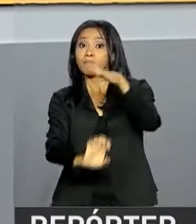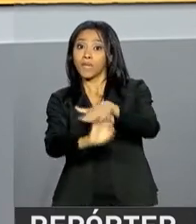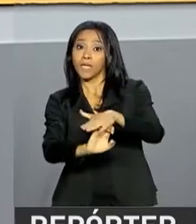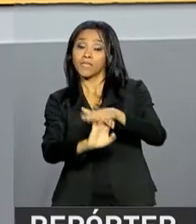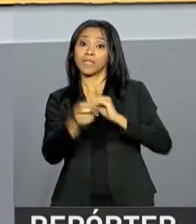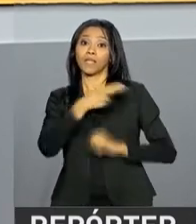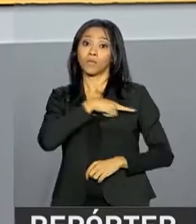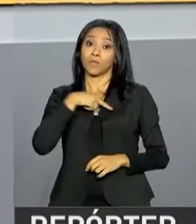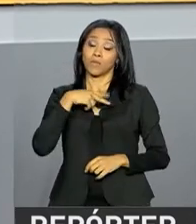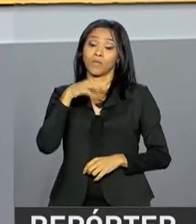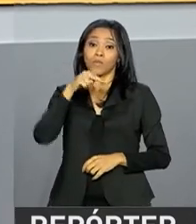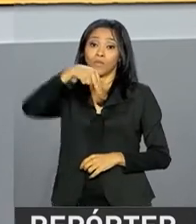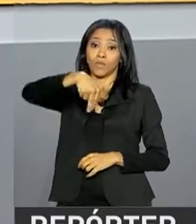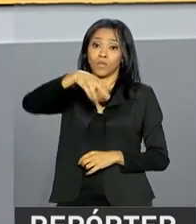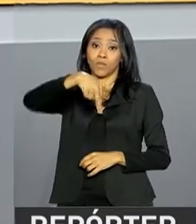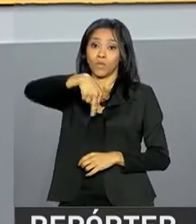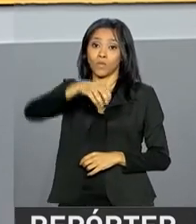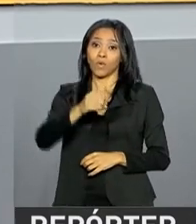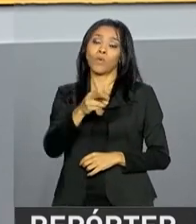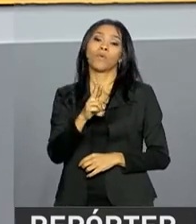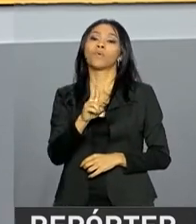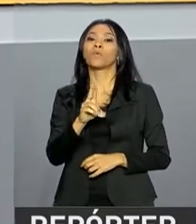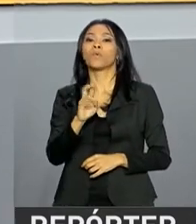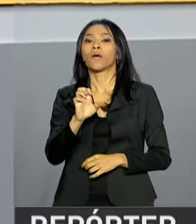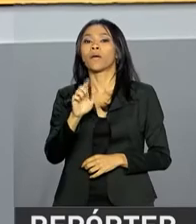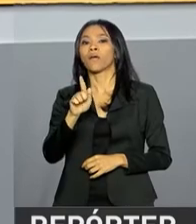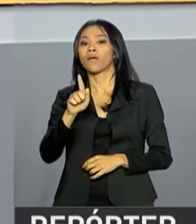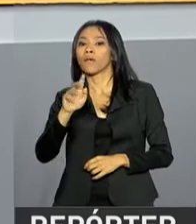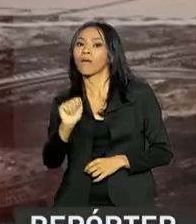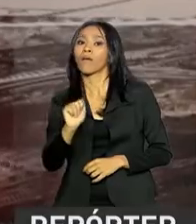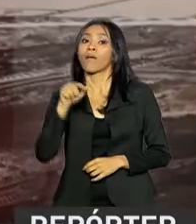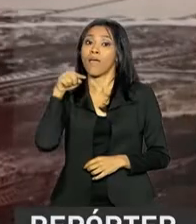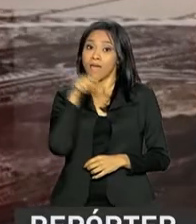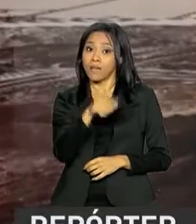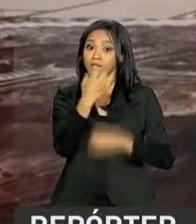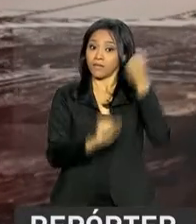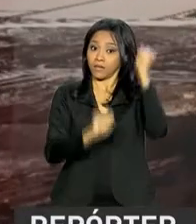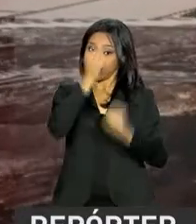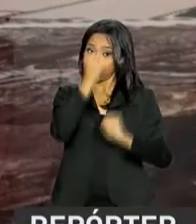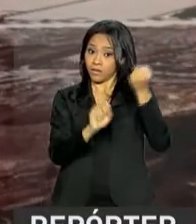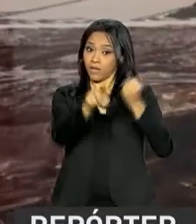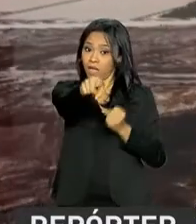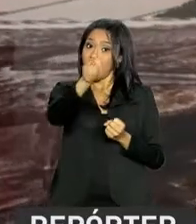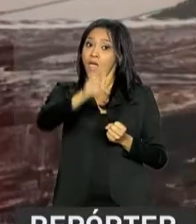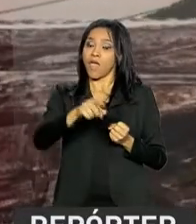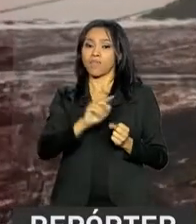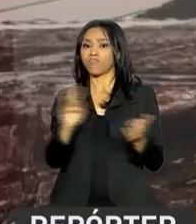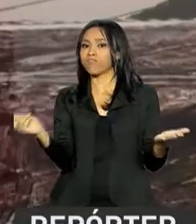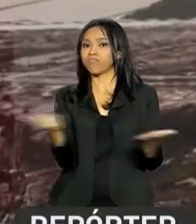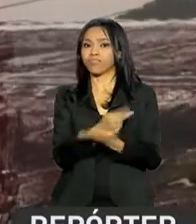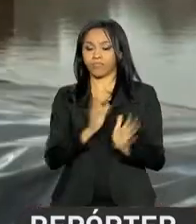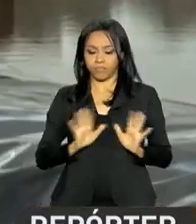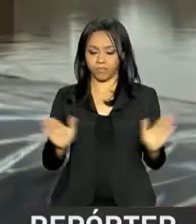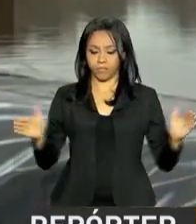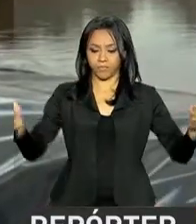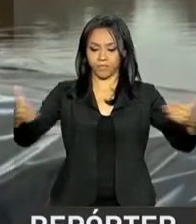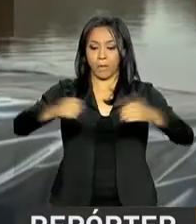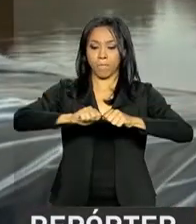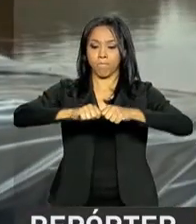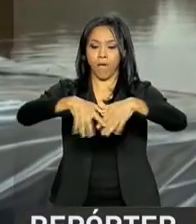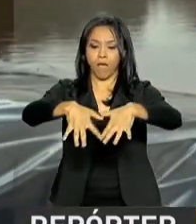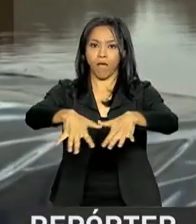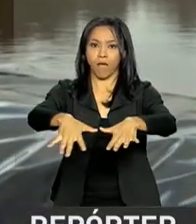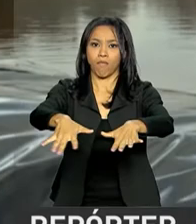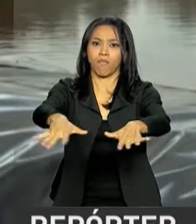as instalações da empresa em barcarena no nordeste do pará a mineradora é acusada de causar vazamento de rejeitos tóxicos na região